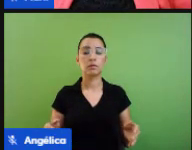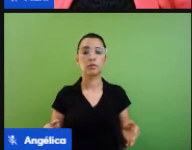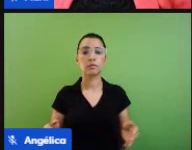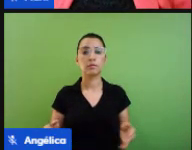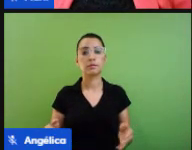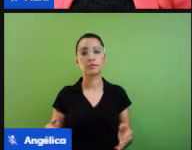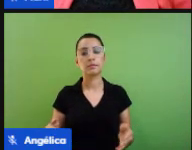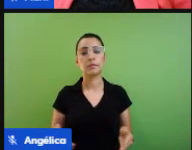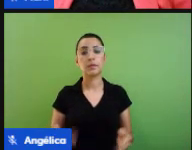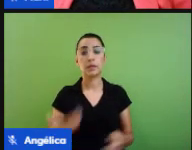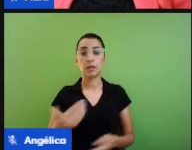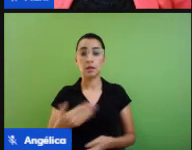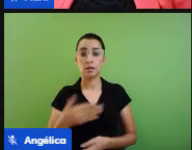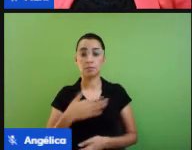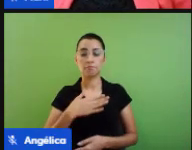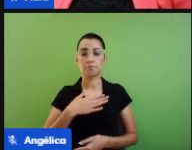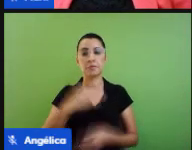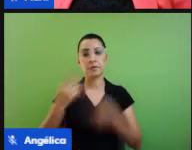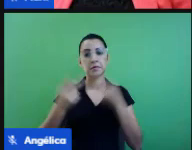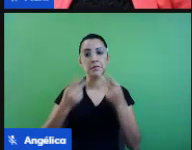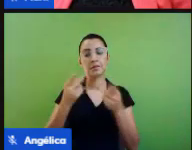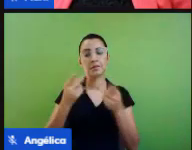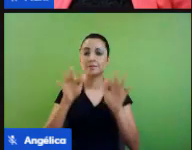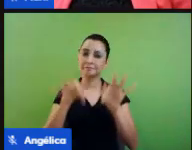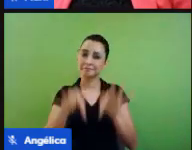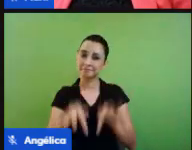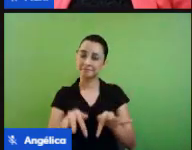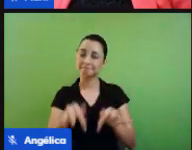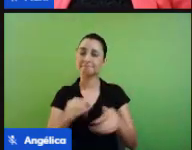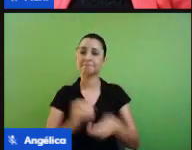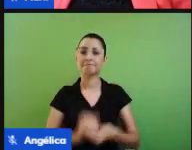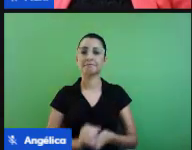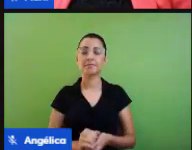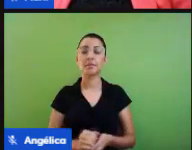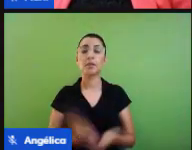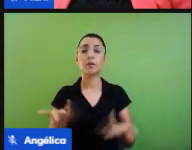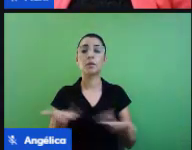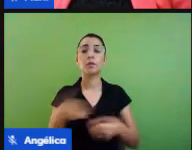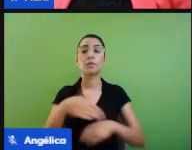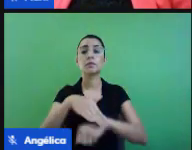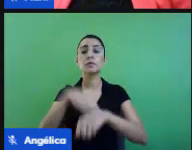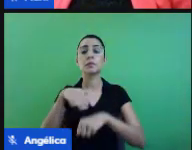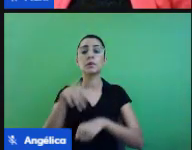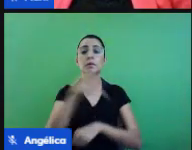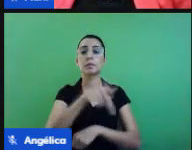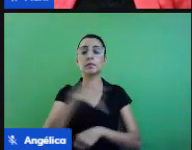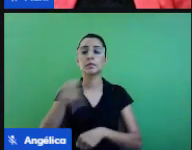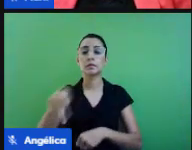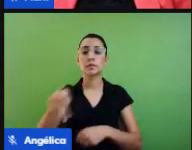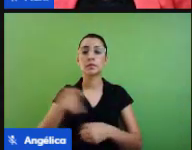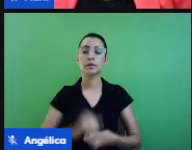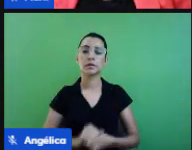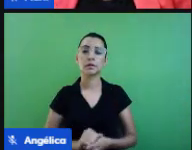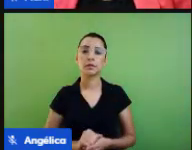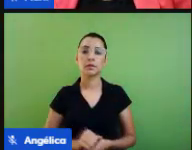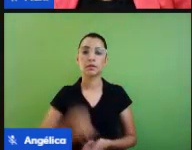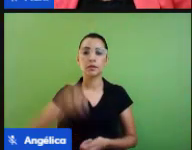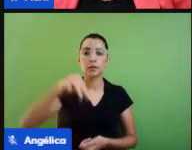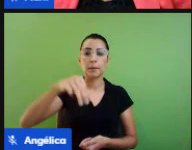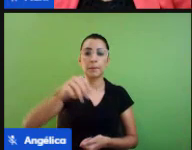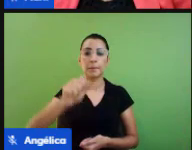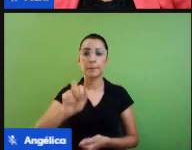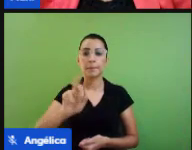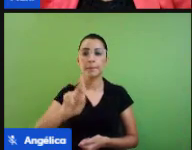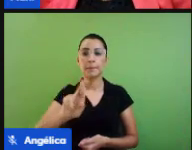a minha discussão aqui, a minha abordagem, e eu passo a palavra para a professora Marli,